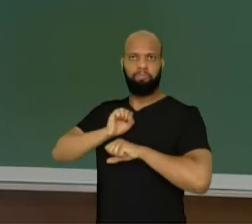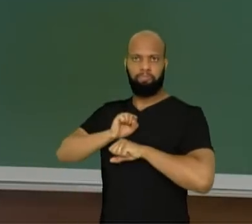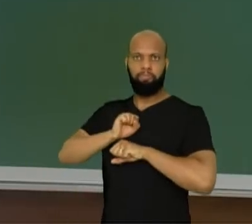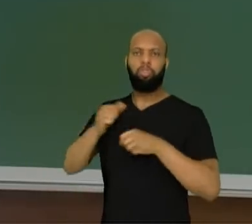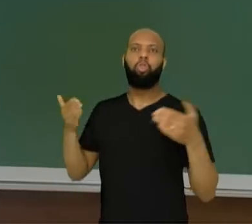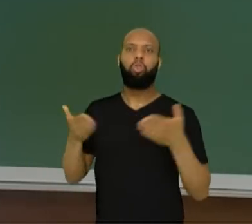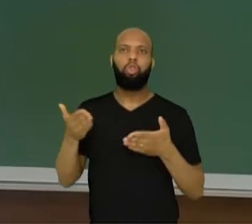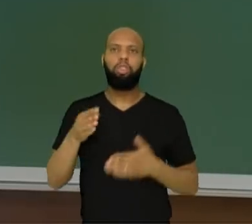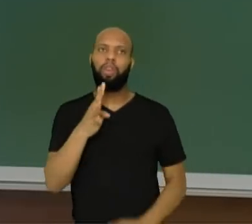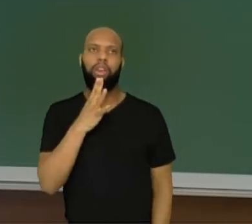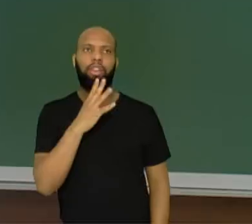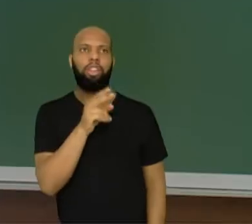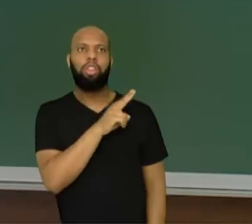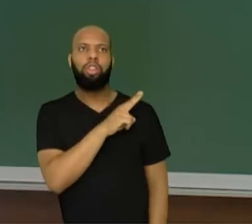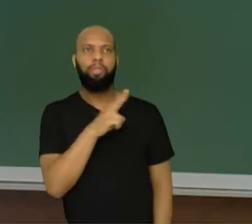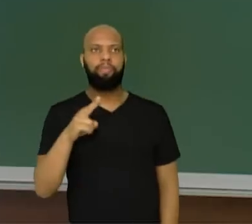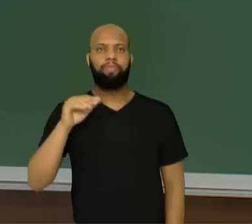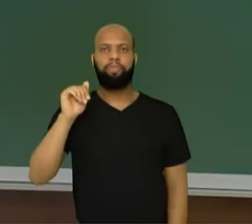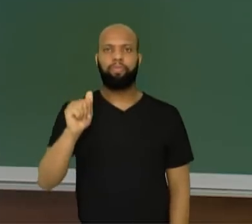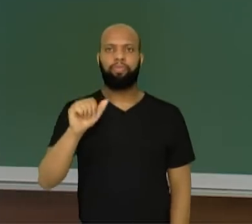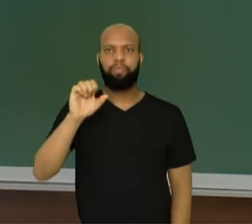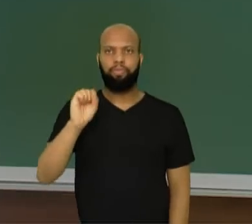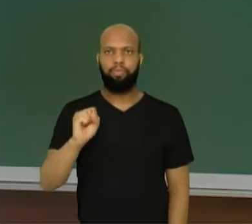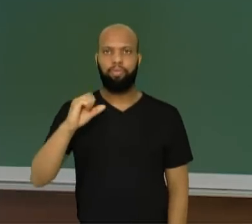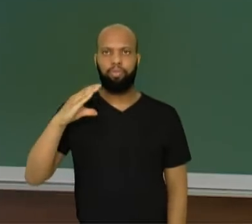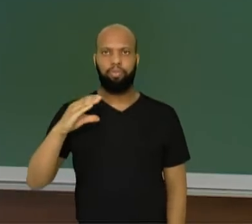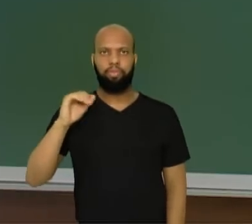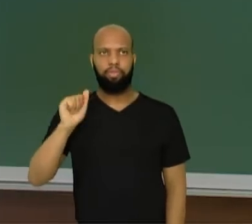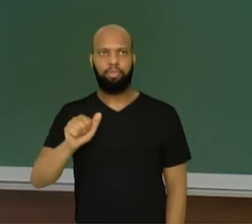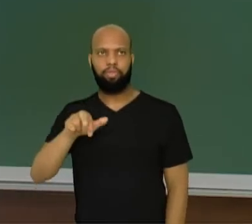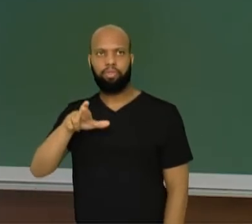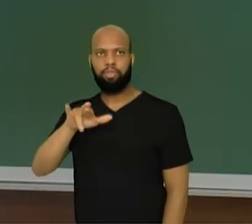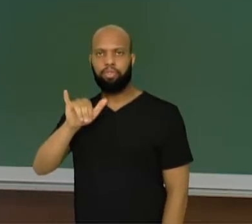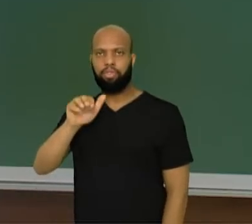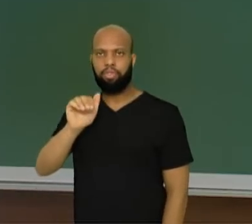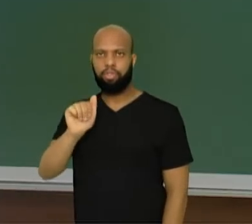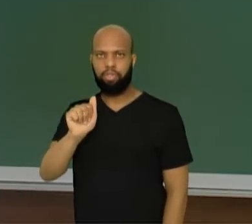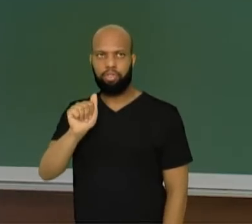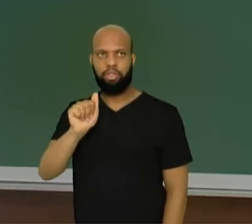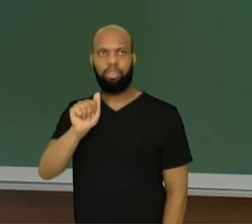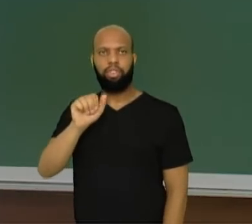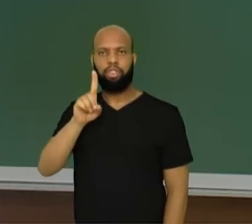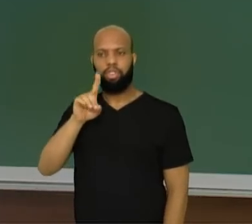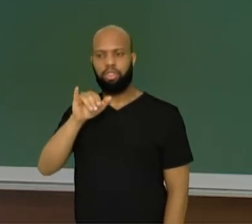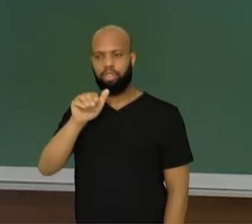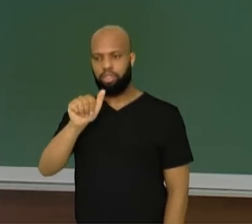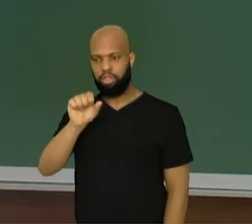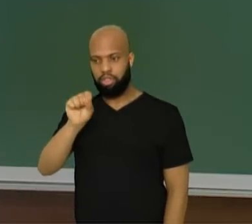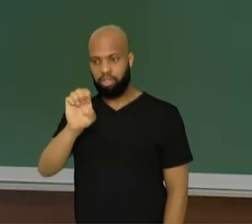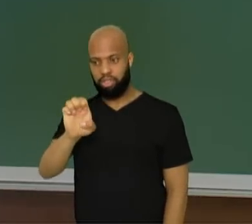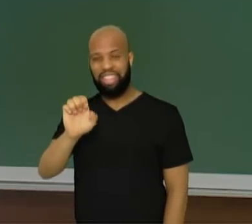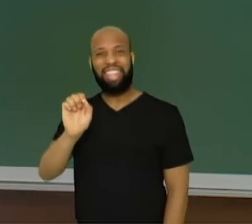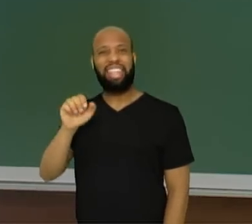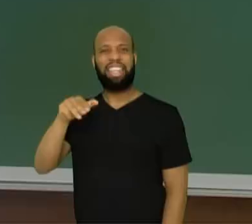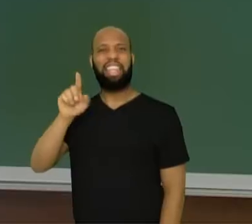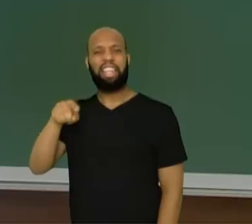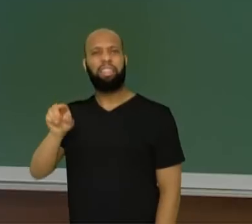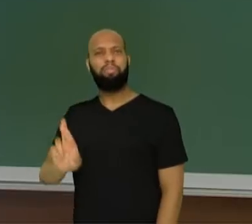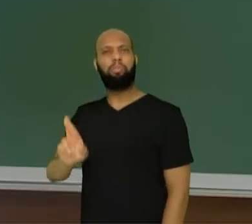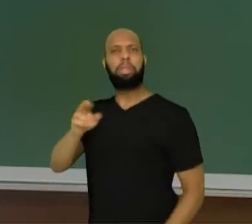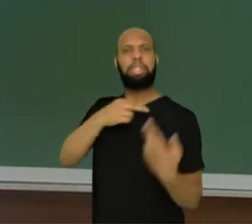conhecer hoje se chama ascaridíase. Quem causa esta doença?